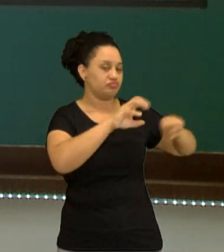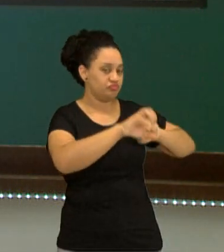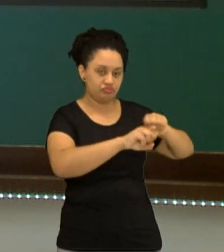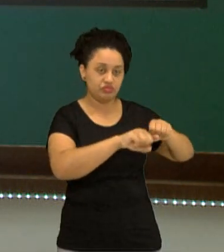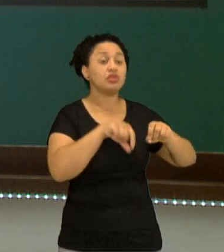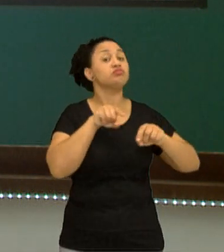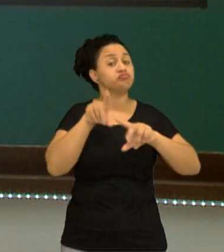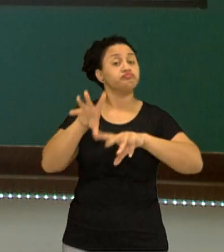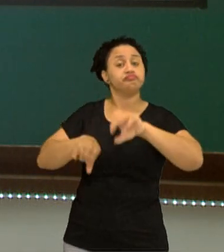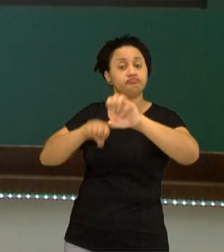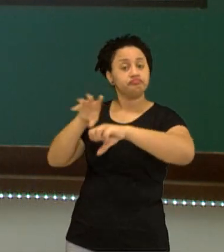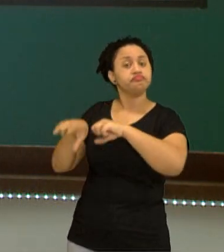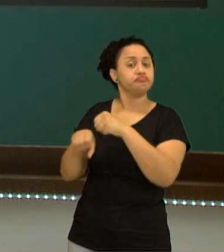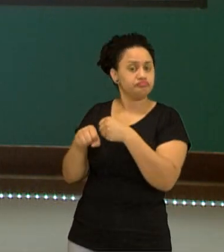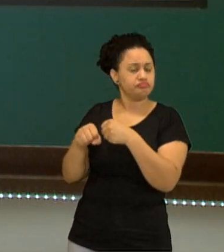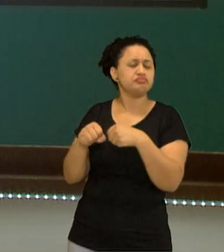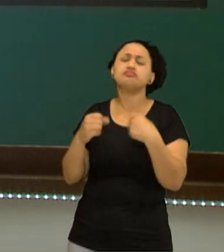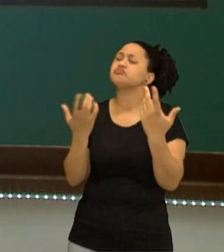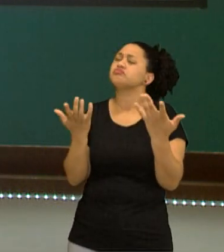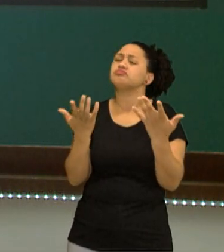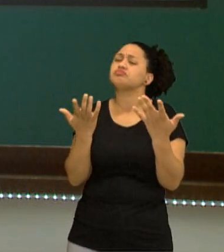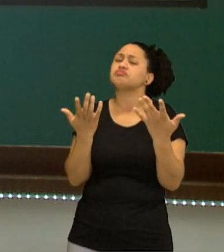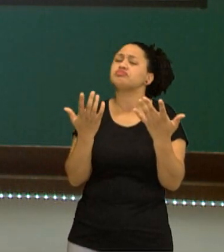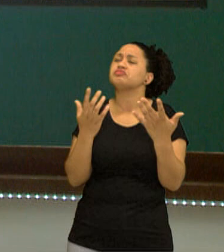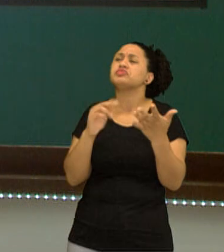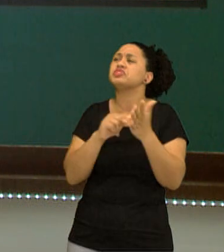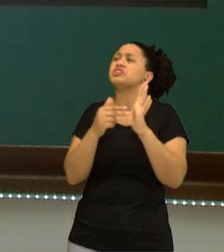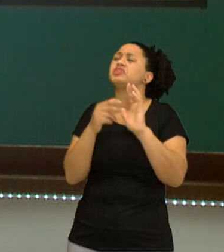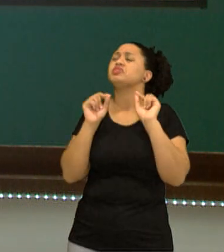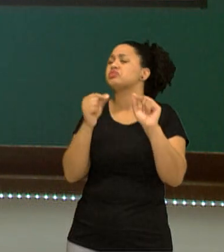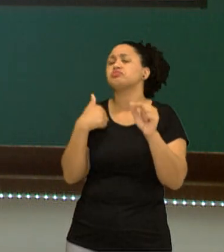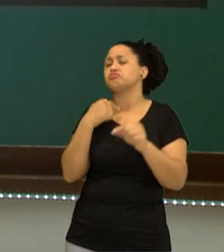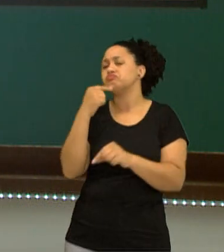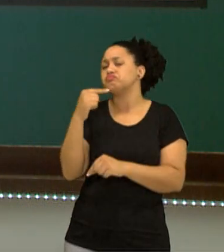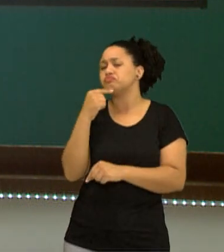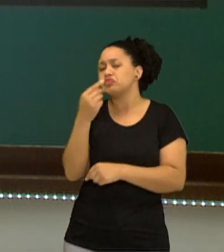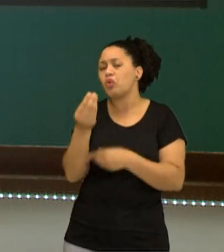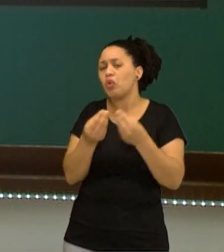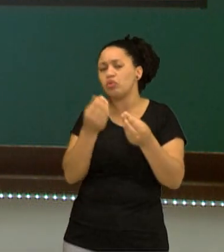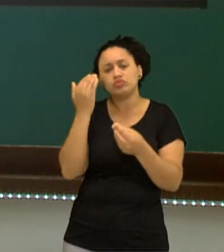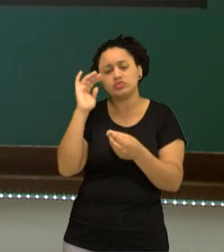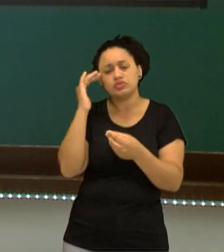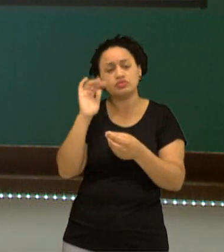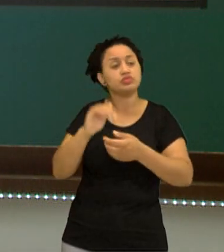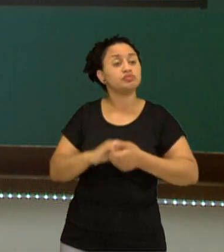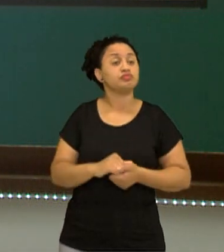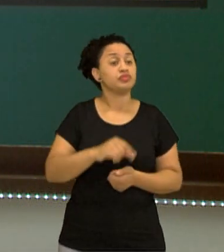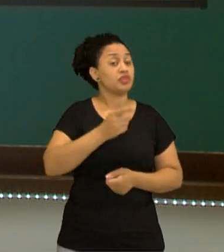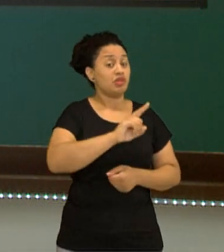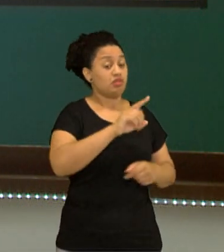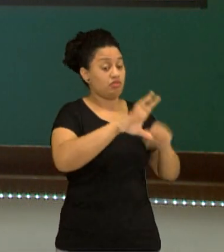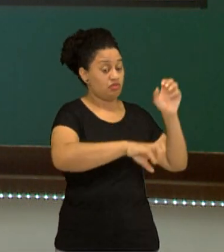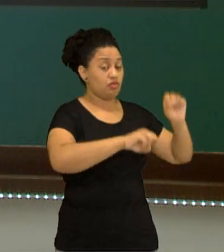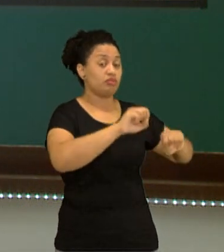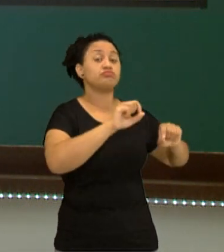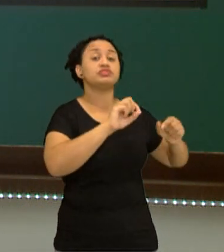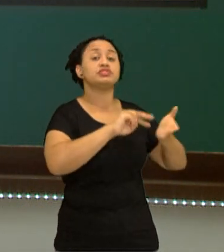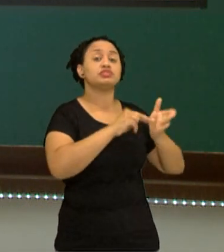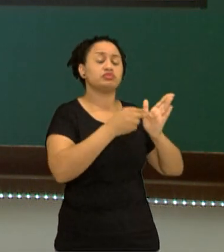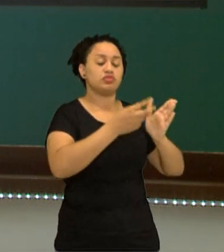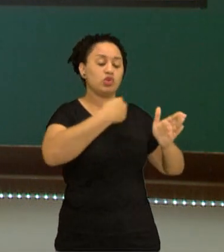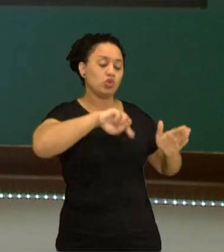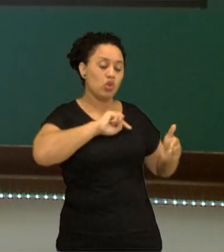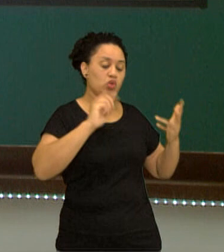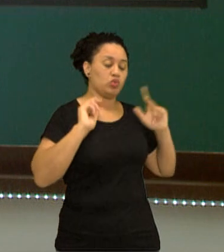e manufaturados. O que isso significa, Fabiano? Você me ajuda? Os não manufaturados é quando nós, os